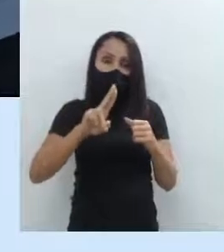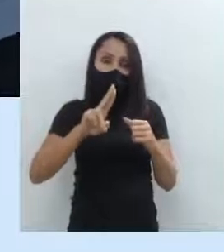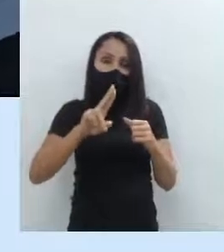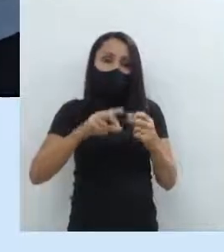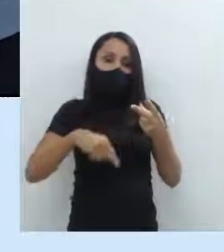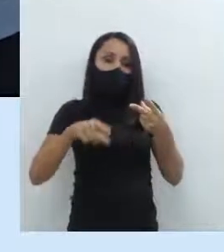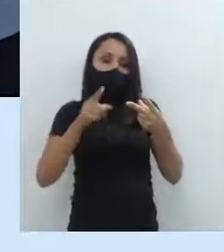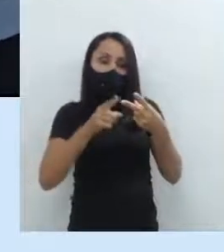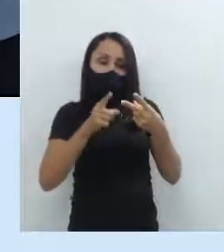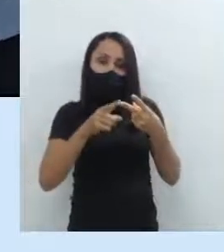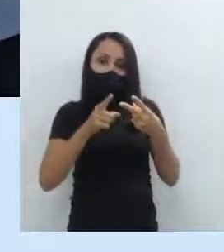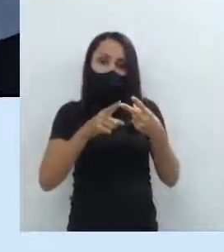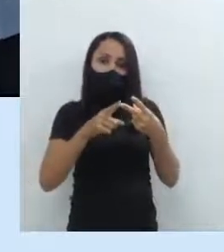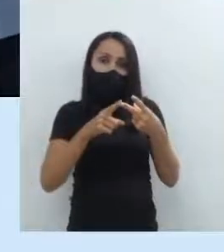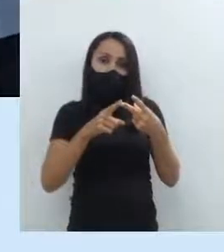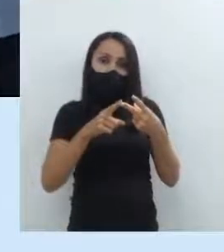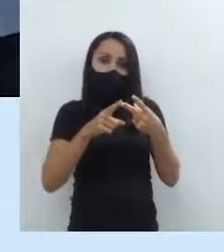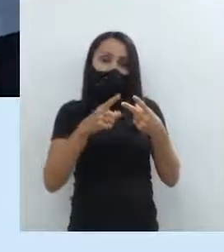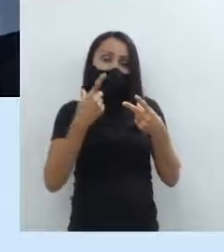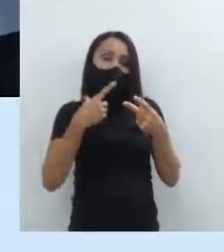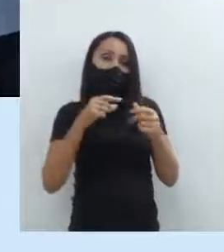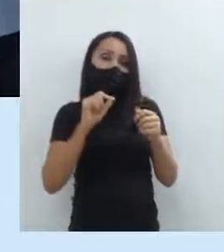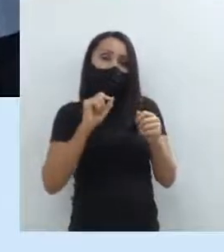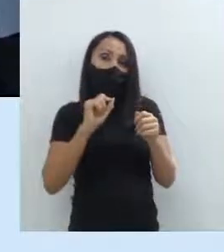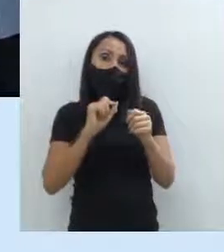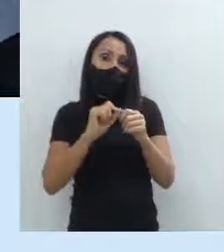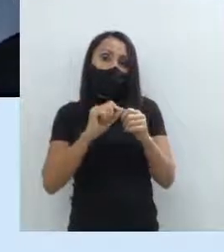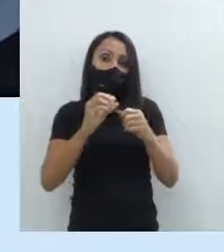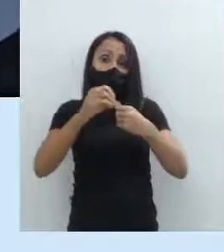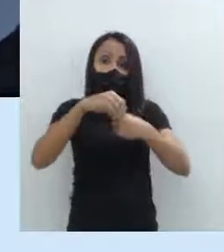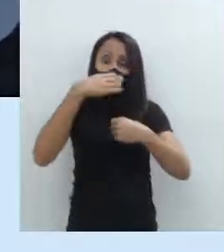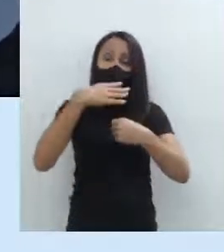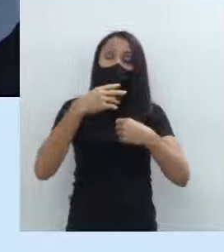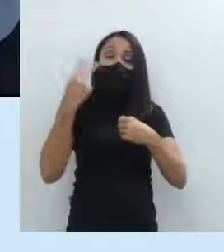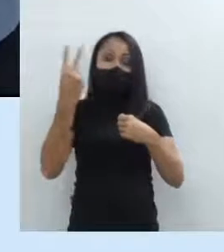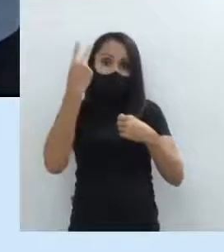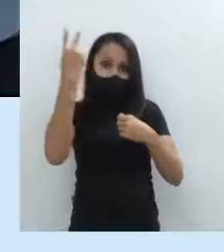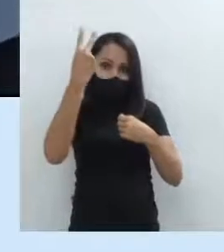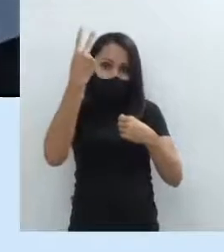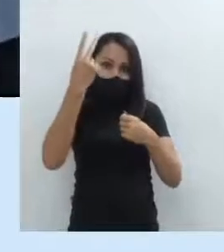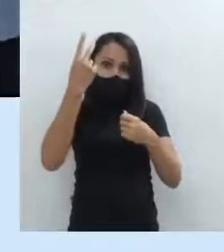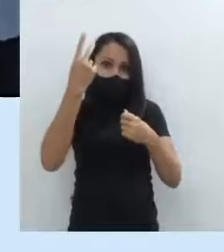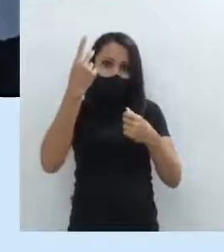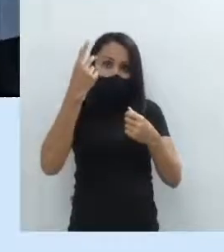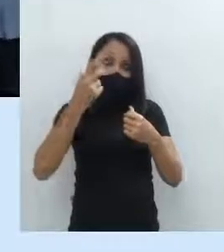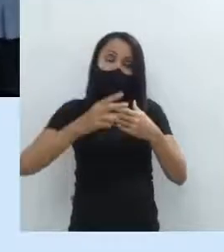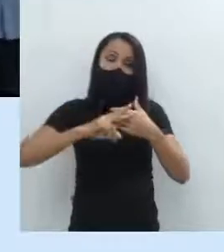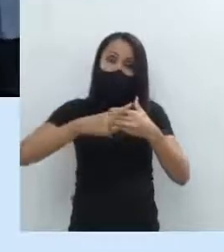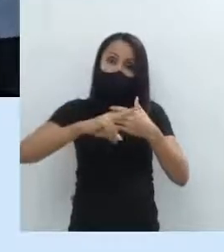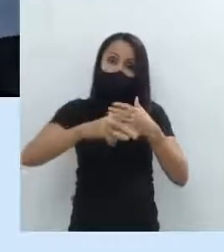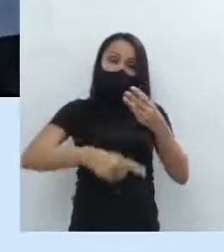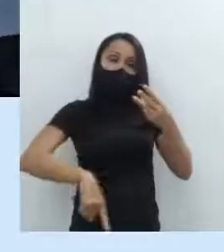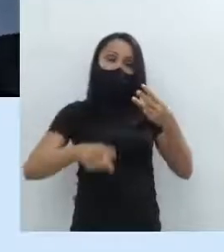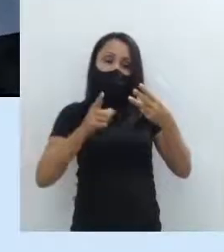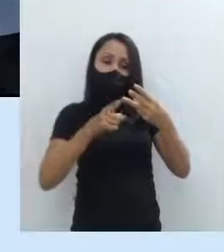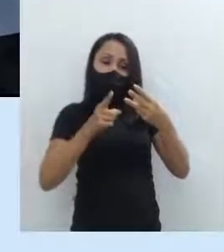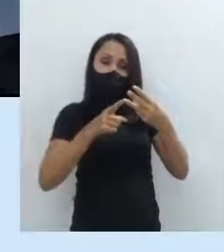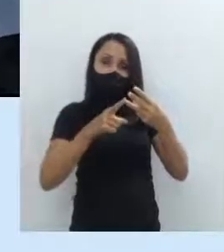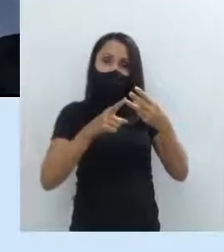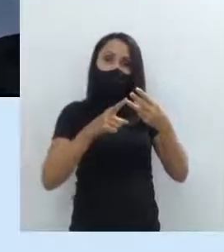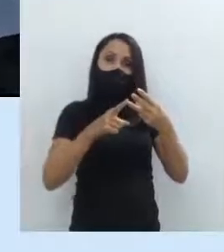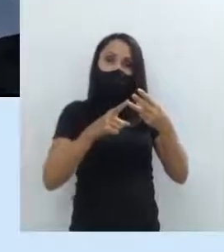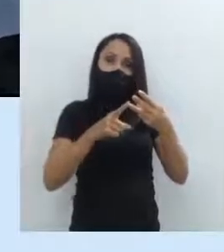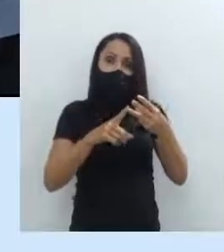Segundo ponto, ele vai me transmitir valores e, consequentemente, o terceiro ponto, eles